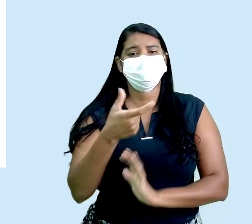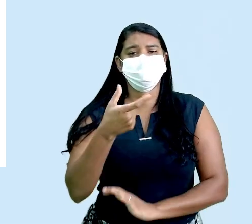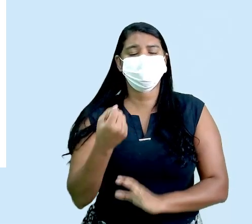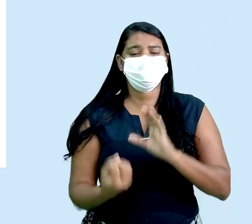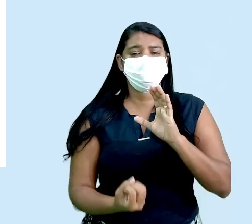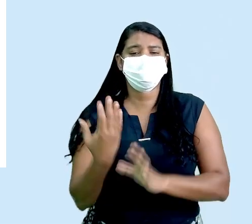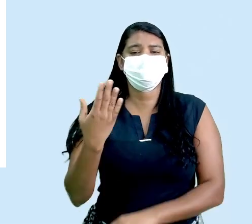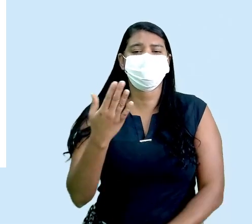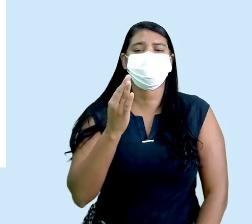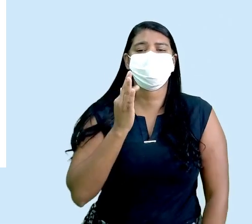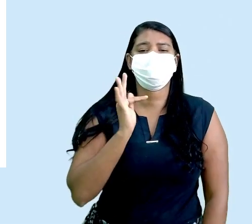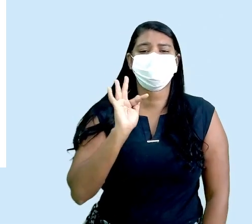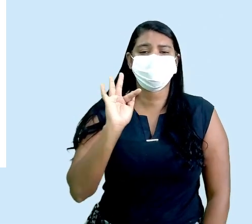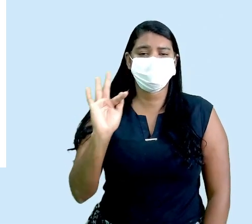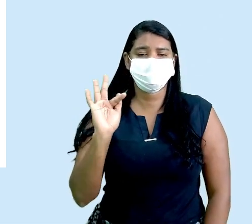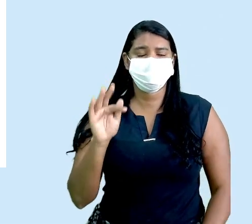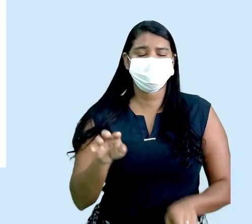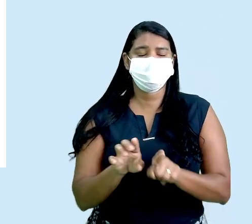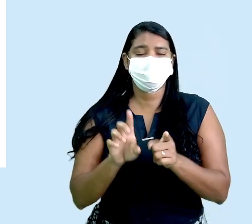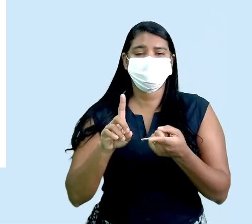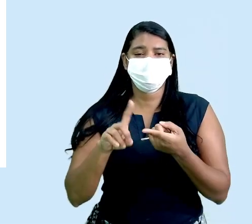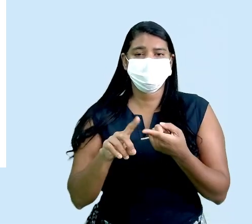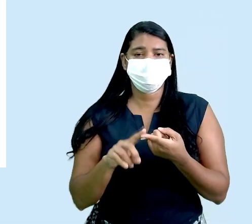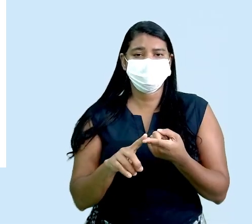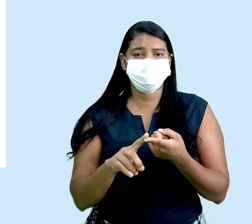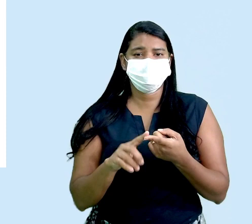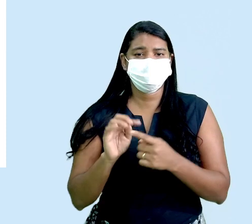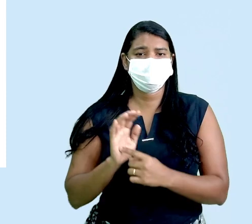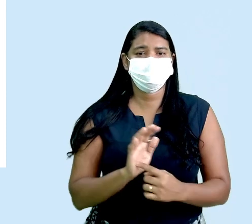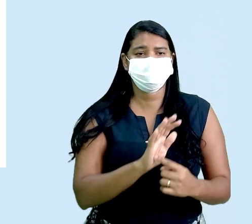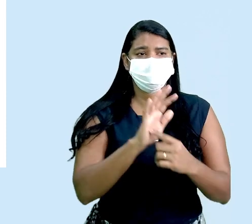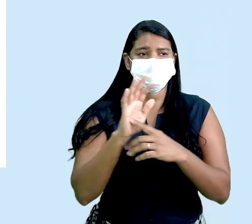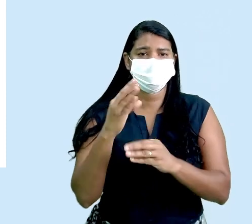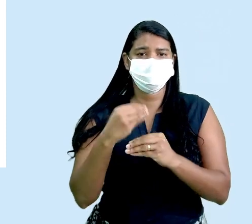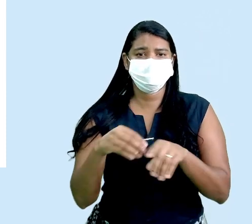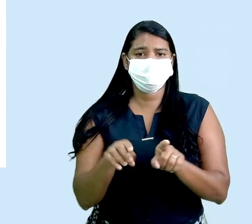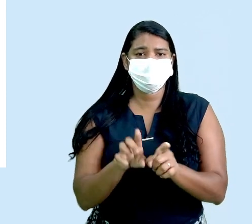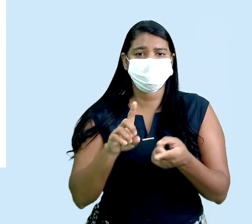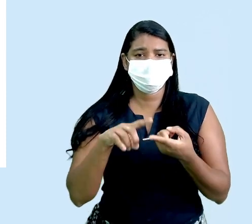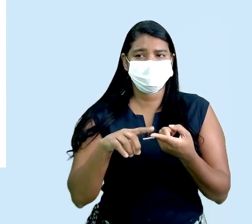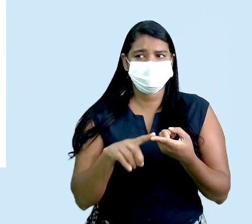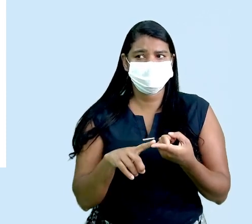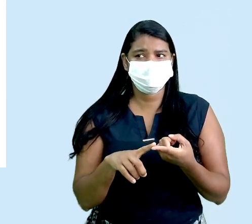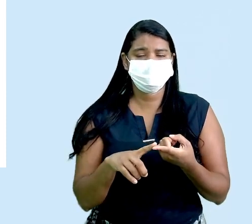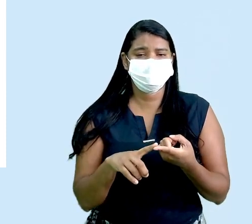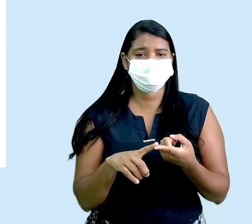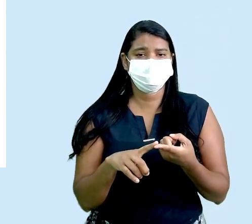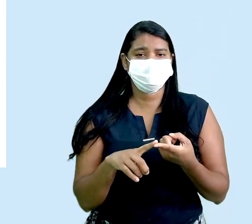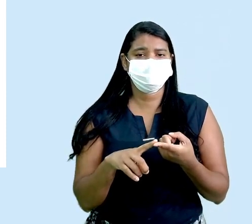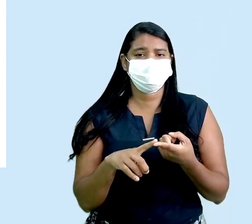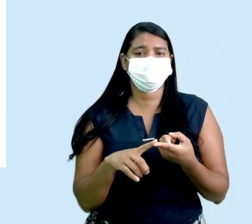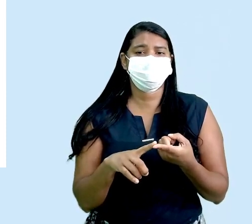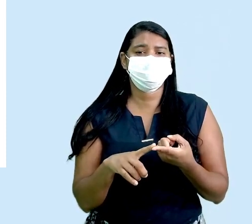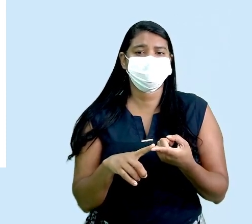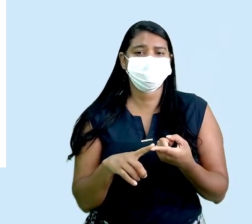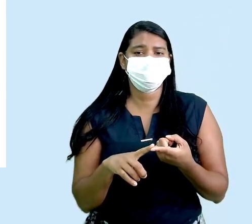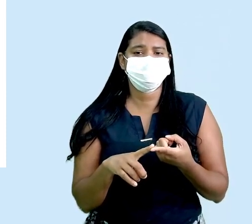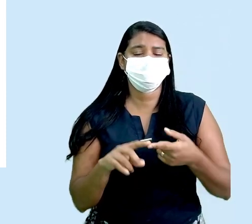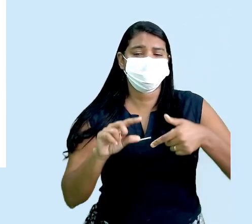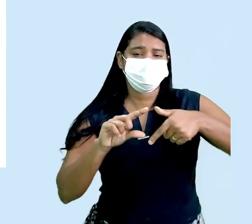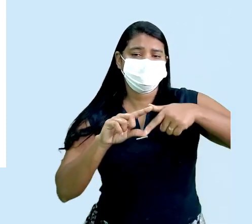Paris na Exposition Internationale des Arts Décoratifs, né? Et Industriels, né?